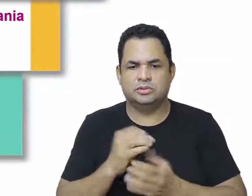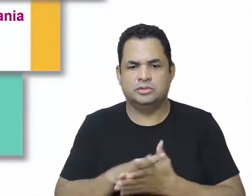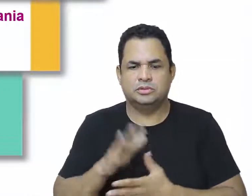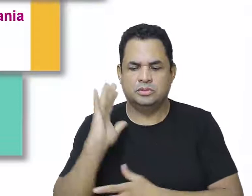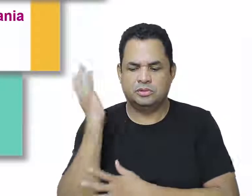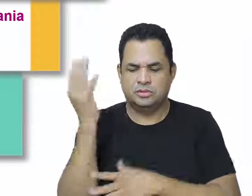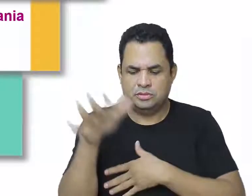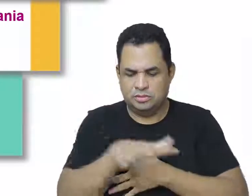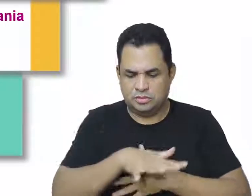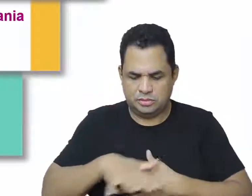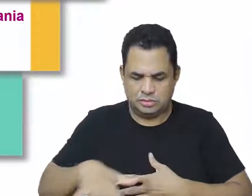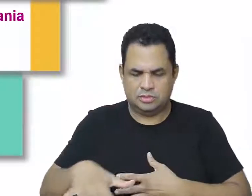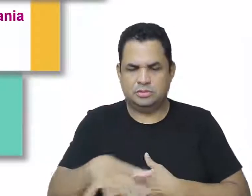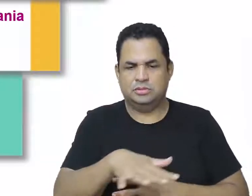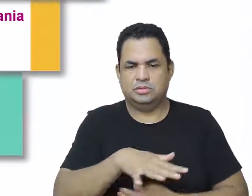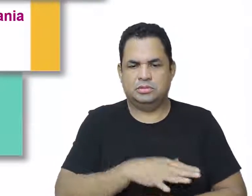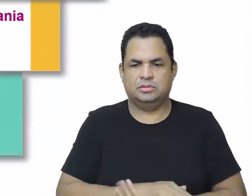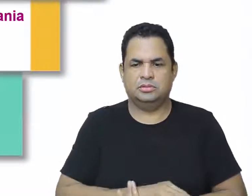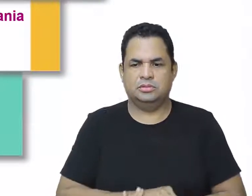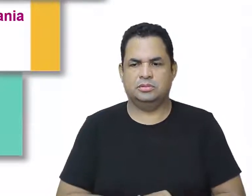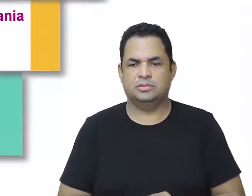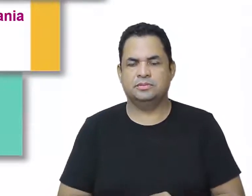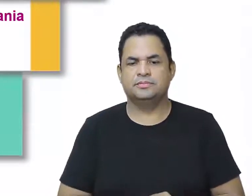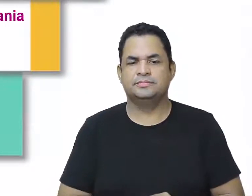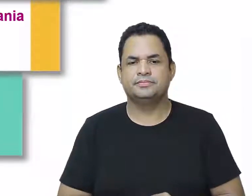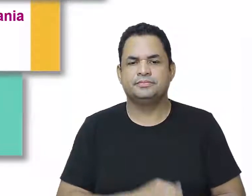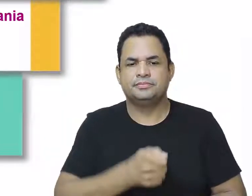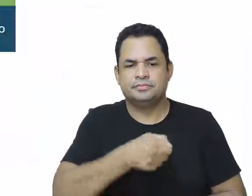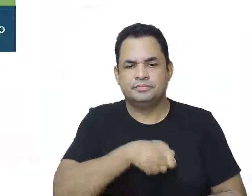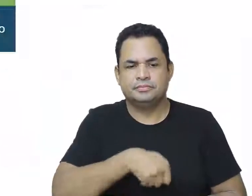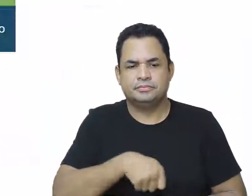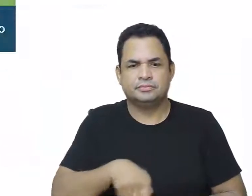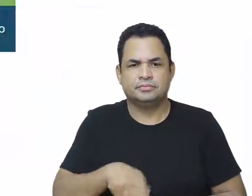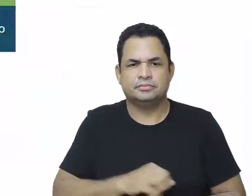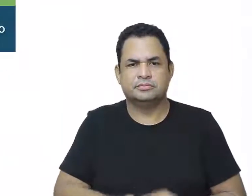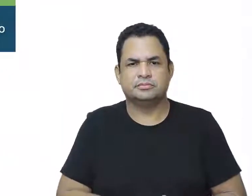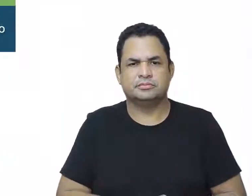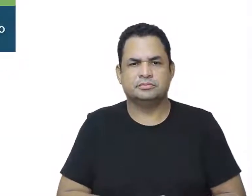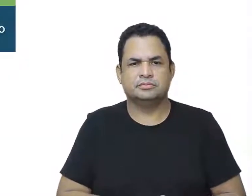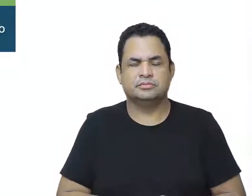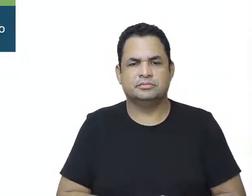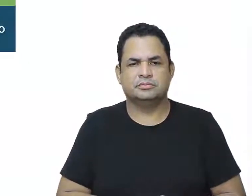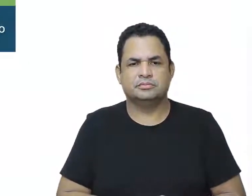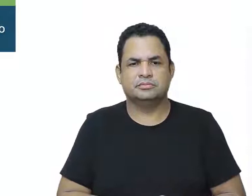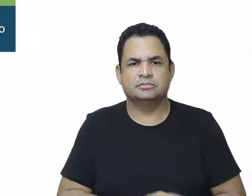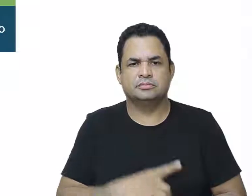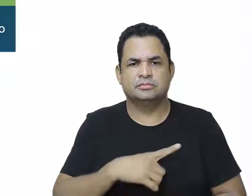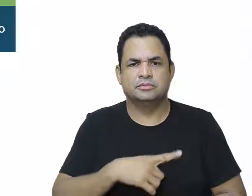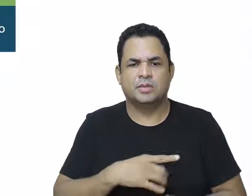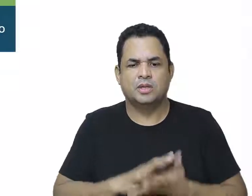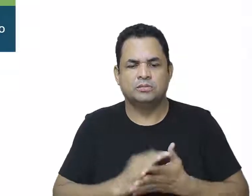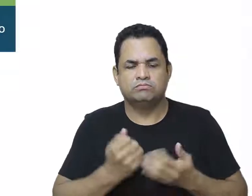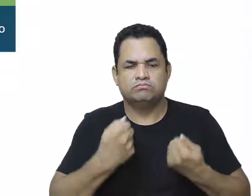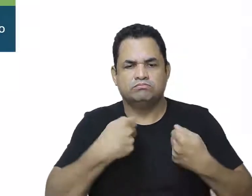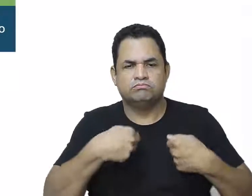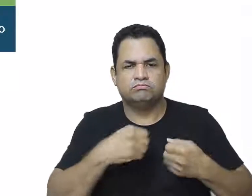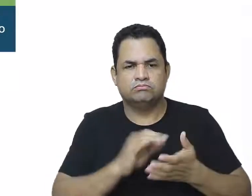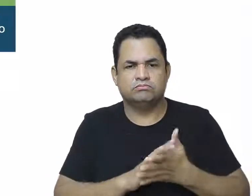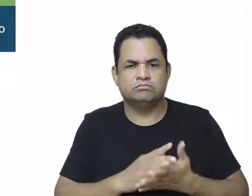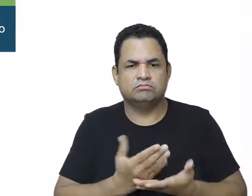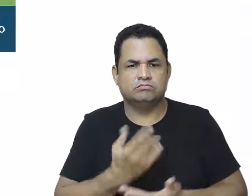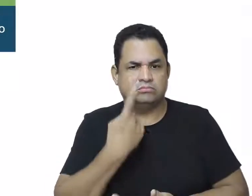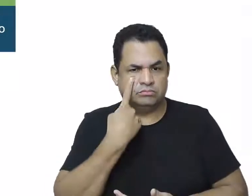Sociedade e Meio Ambiente. Olha aí, anotaram? Nossas competências aqui, só para a gente dar